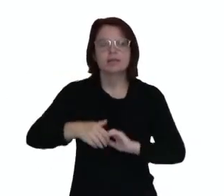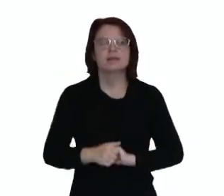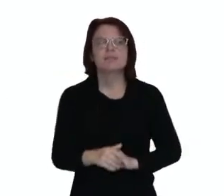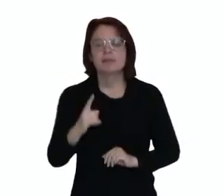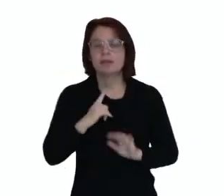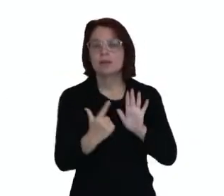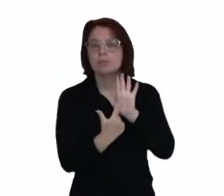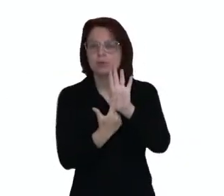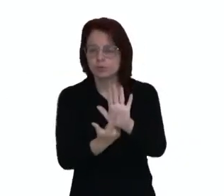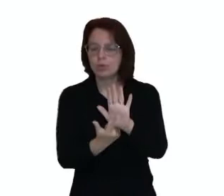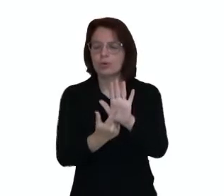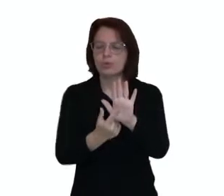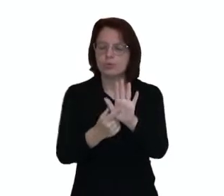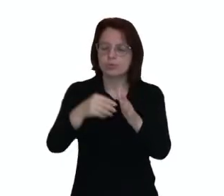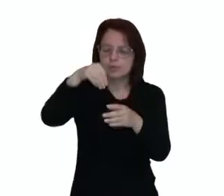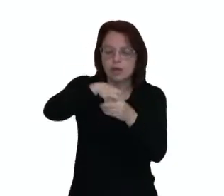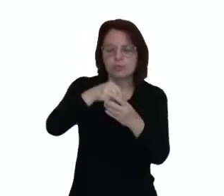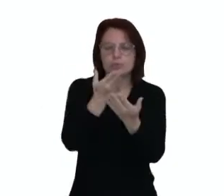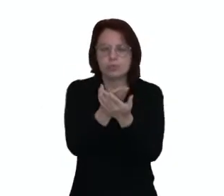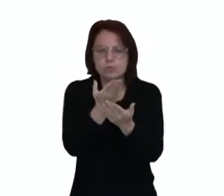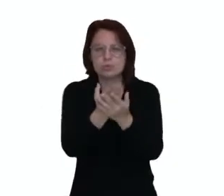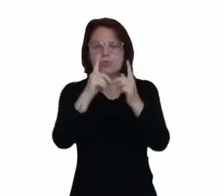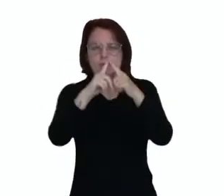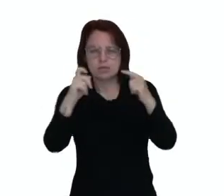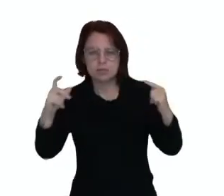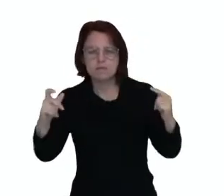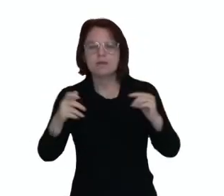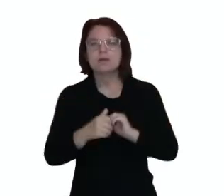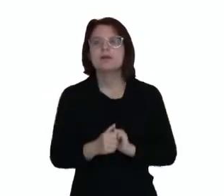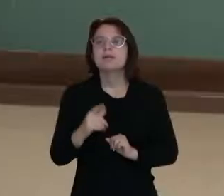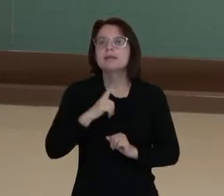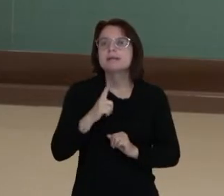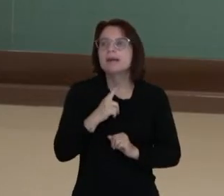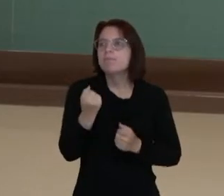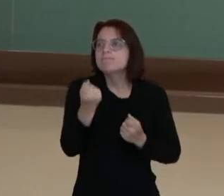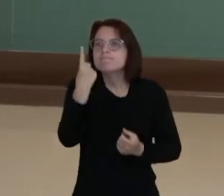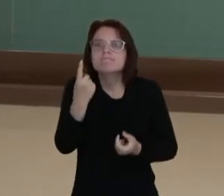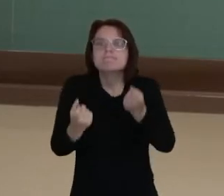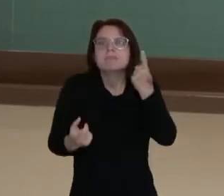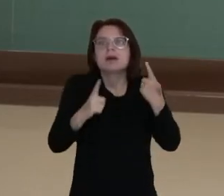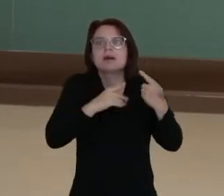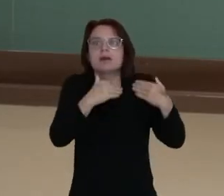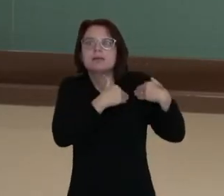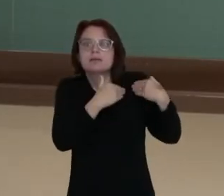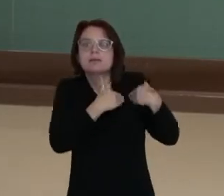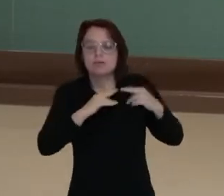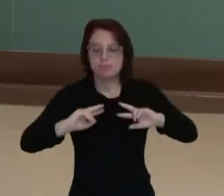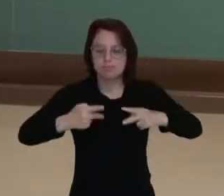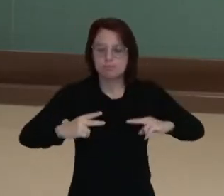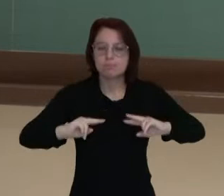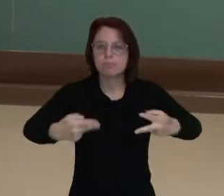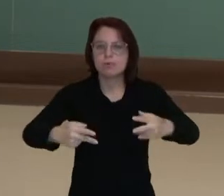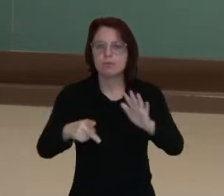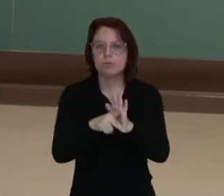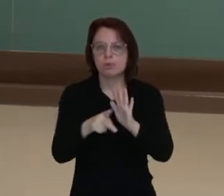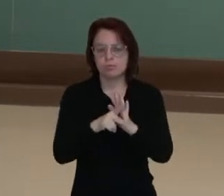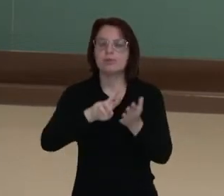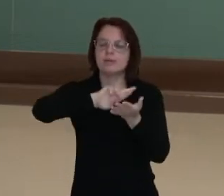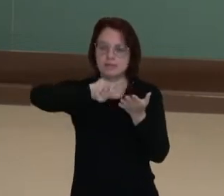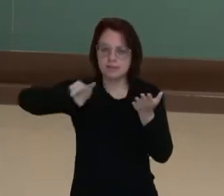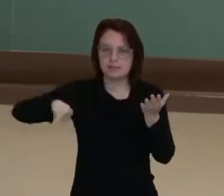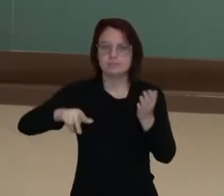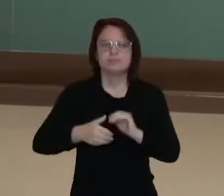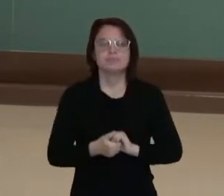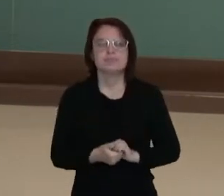através dos seus estudos científicos, que existiam fatores que eram responsáveis pela transmissão das características. Mendel